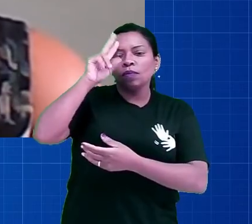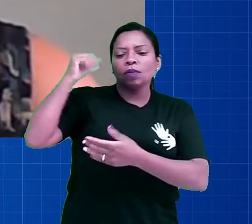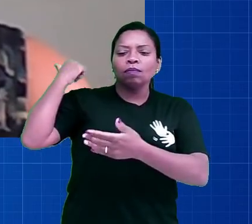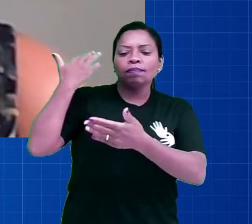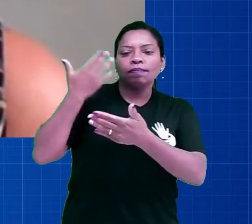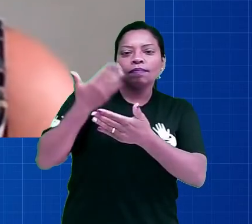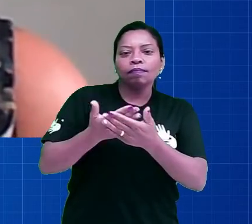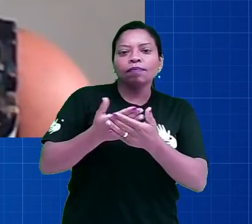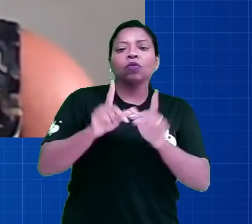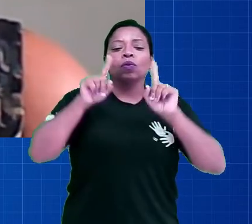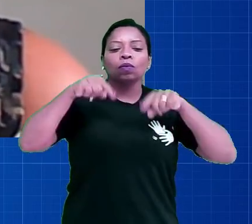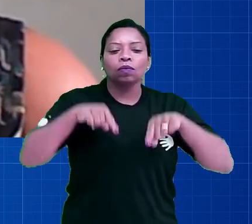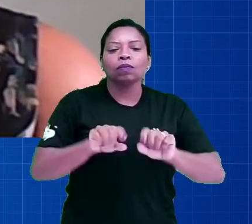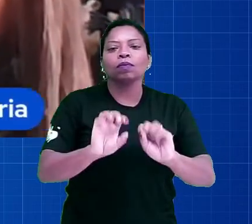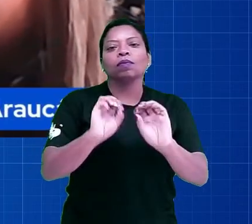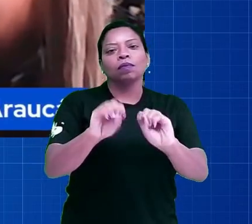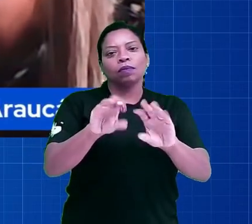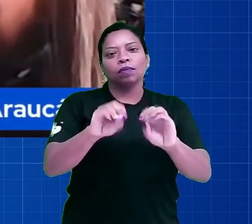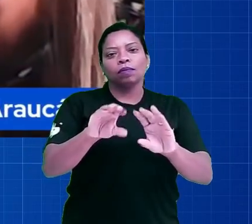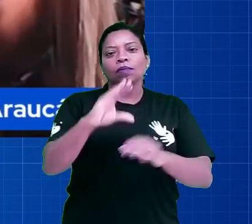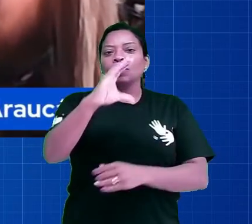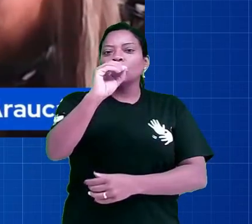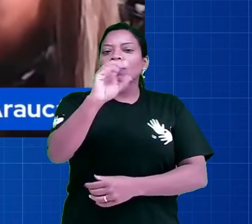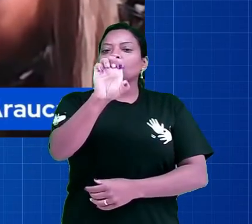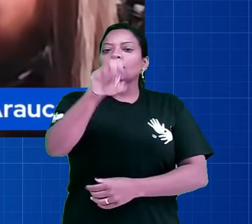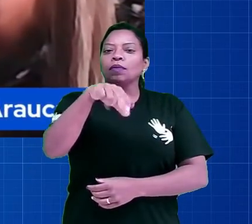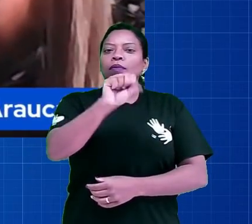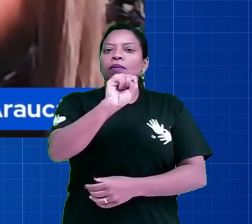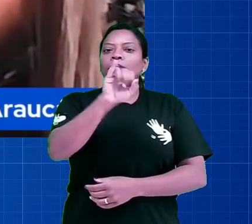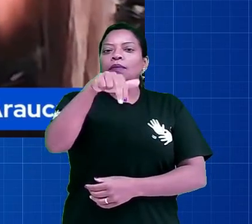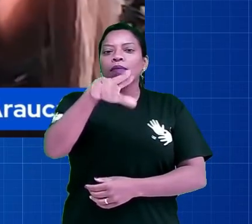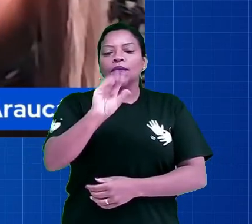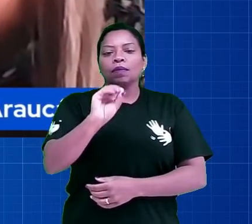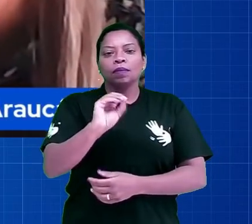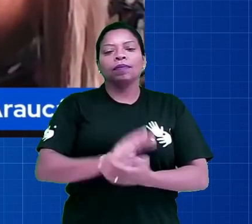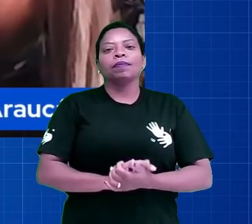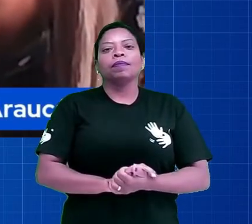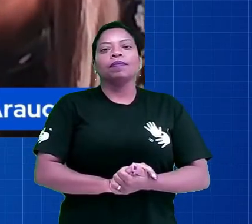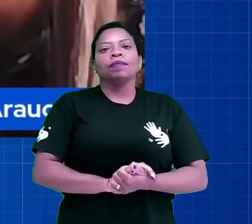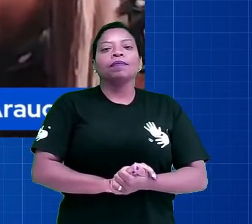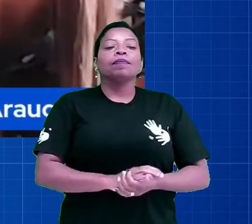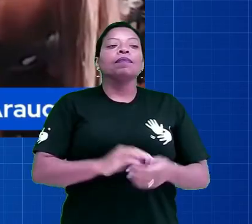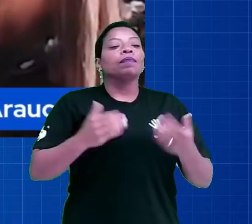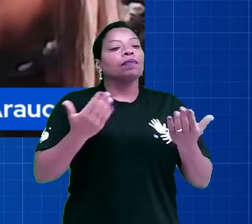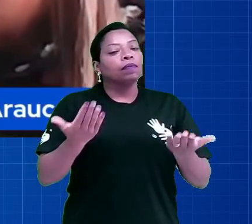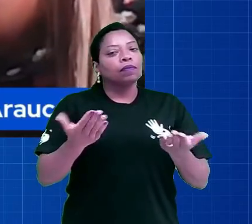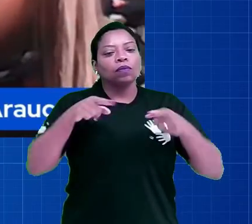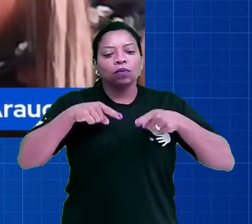com a gente sobre a parte do histórico, do coensino, para situar as meninas. Sim. Bom,